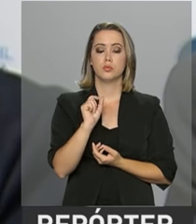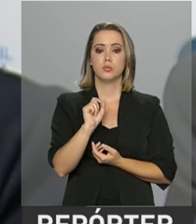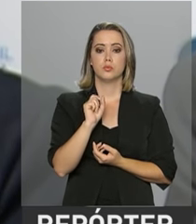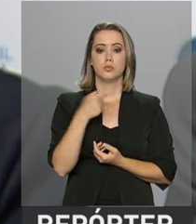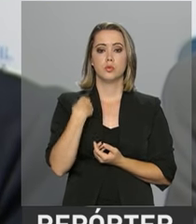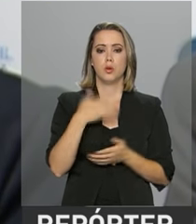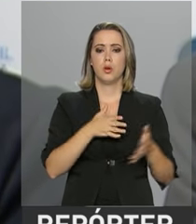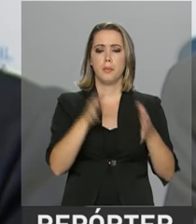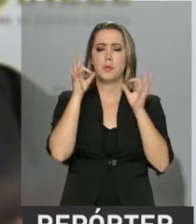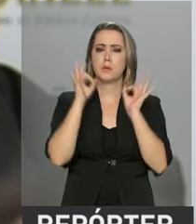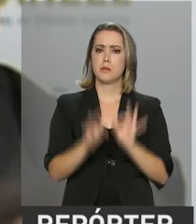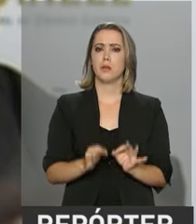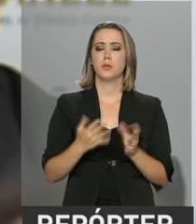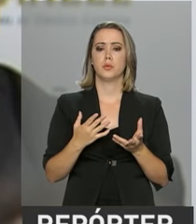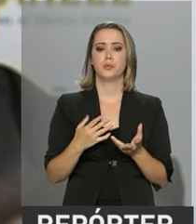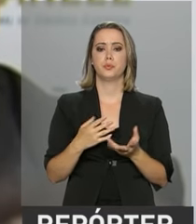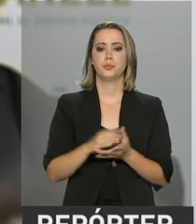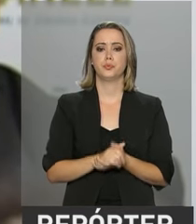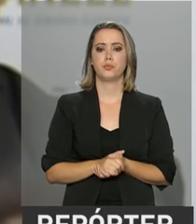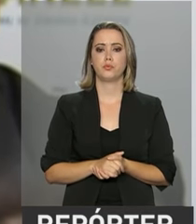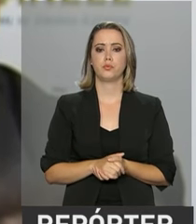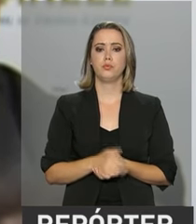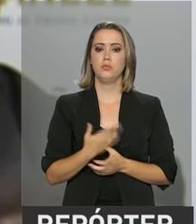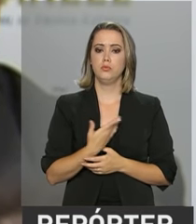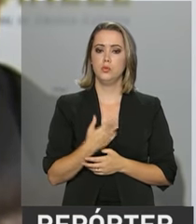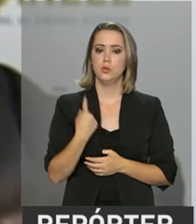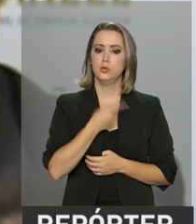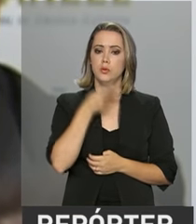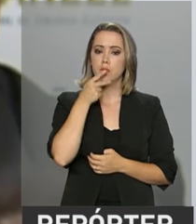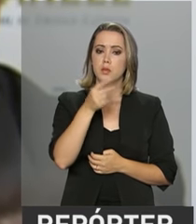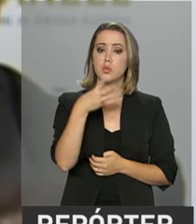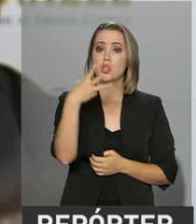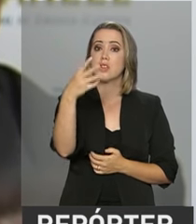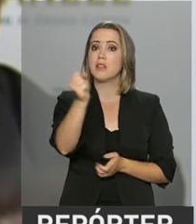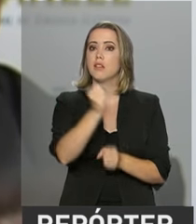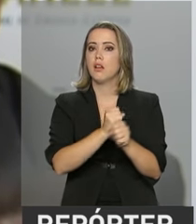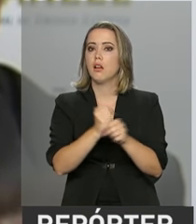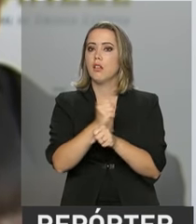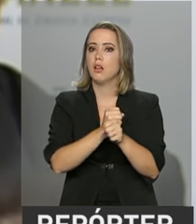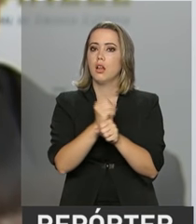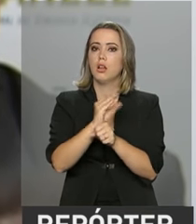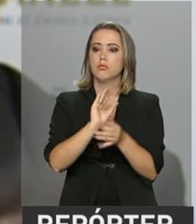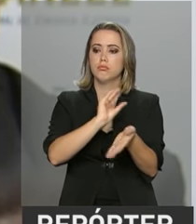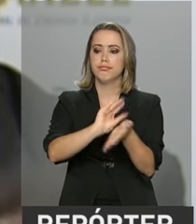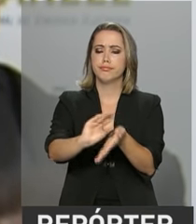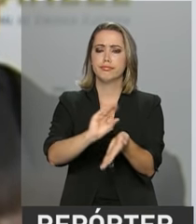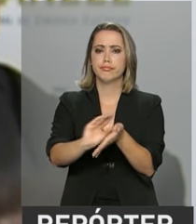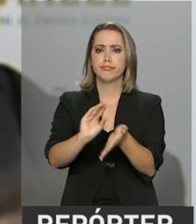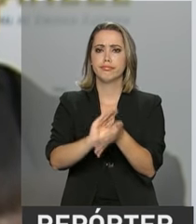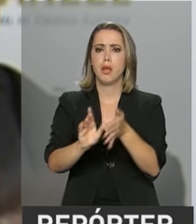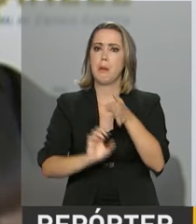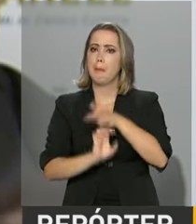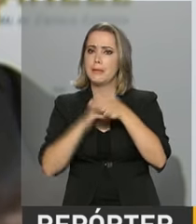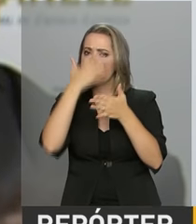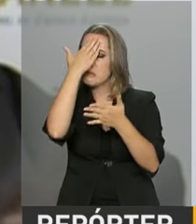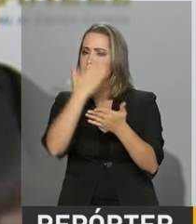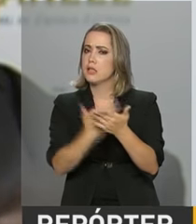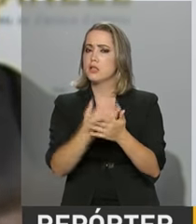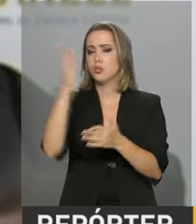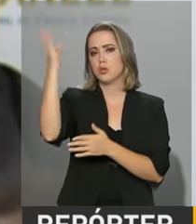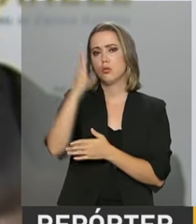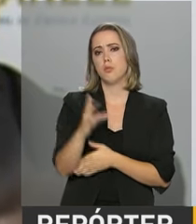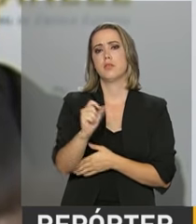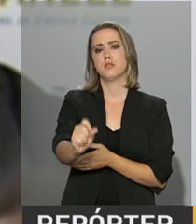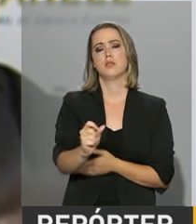estamos no caminho correto é um investimento de 30 anos pessoas que de fato apostam no futuro do brasil que